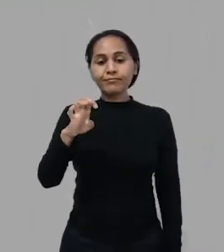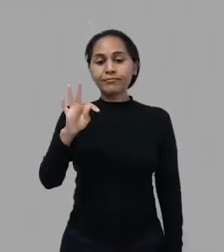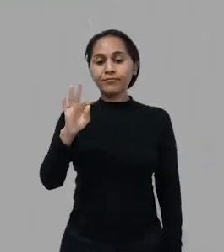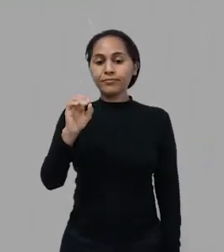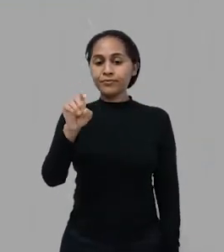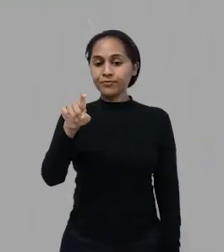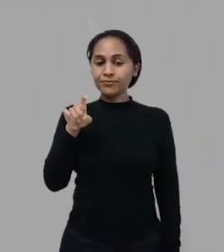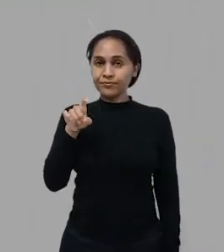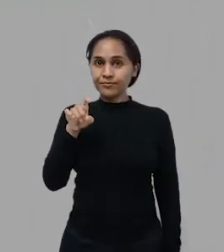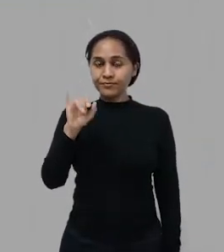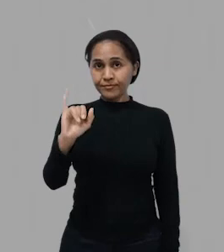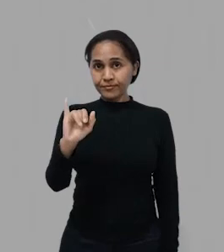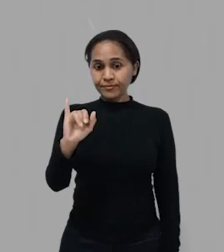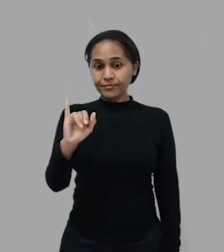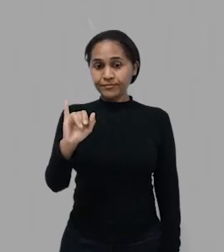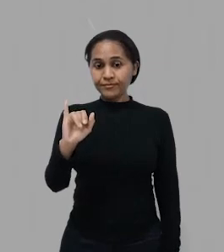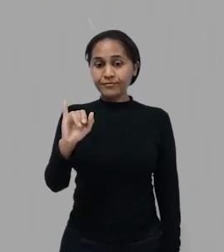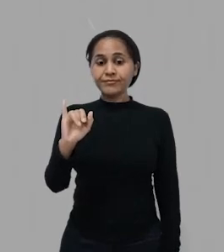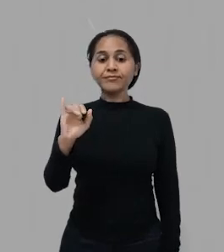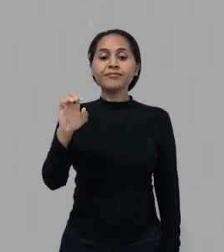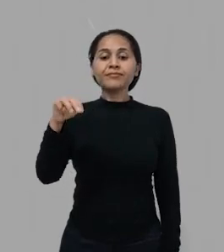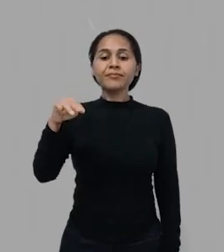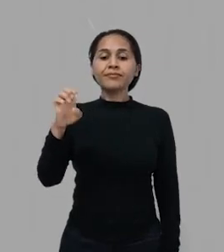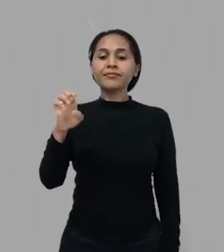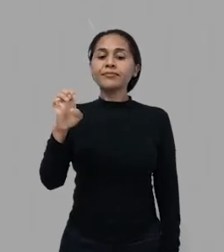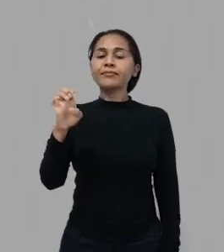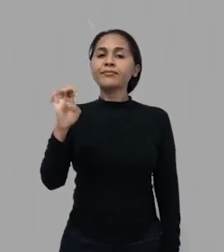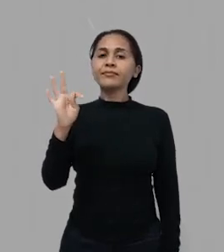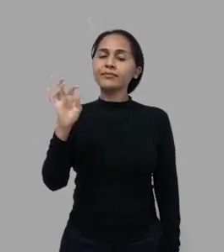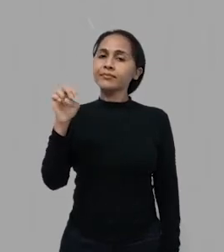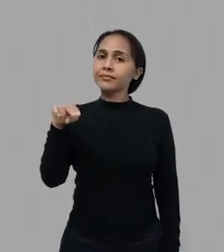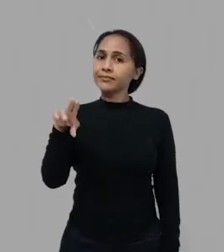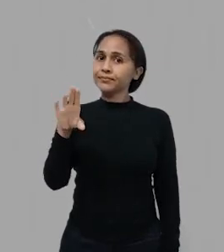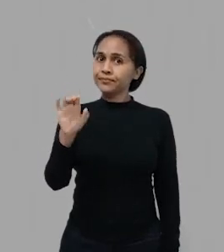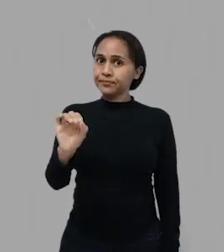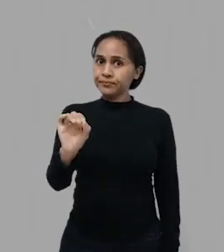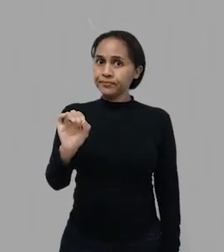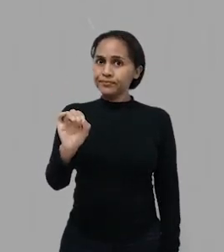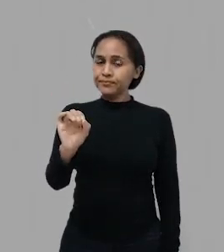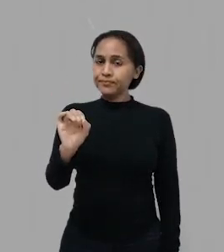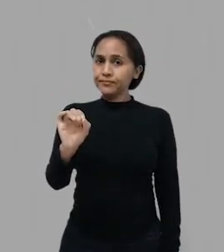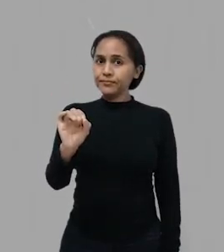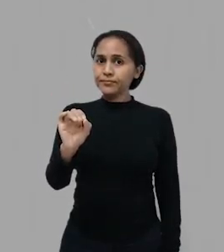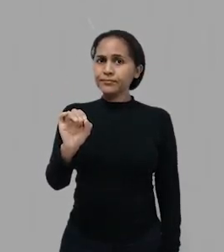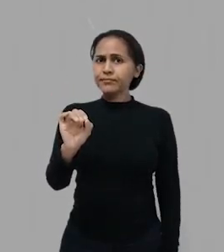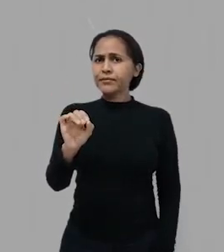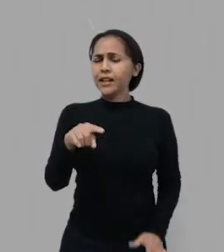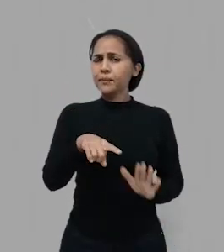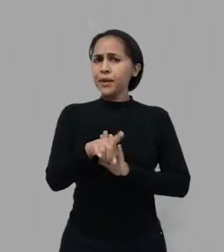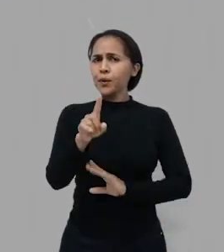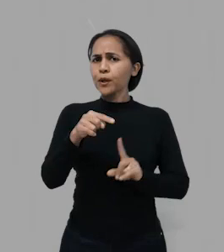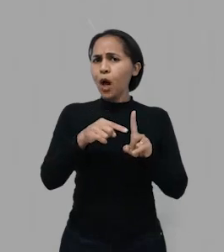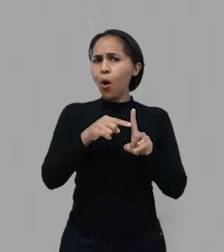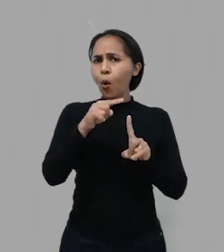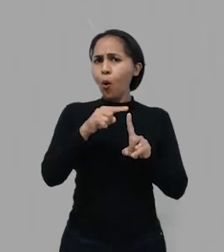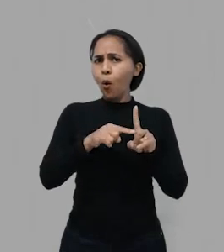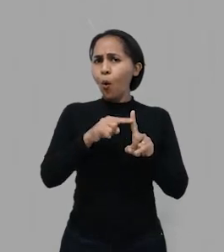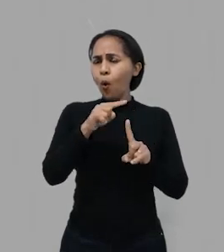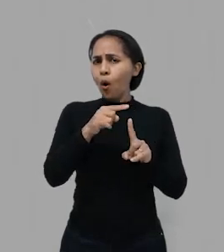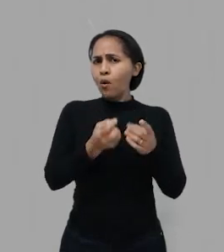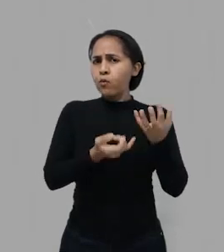temos o éter, o metox-etano. Metox-metano. Qual é a temperatura de ebulição